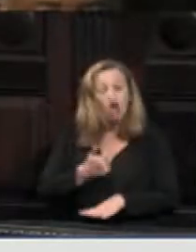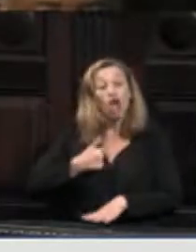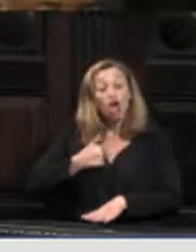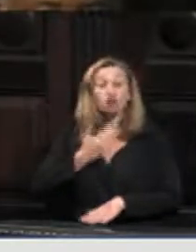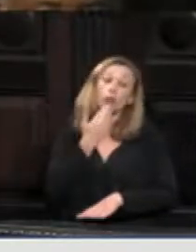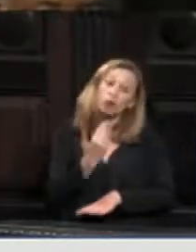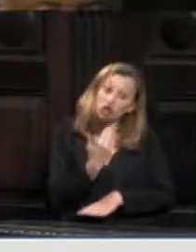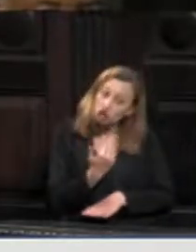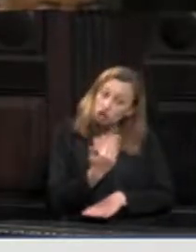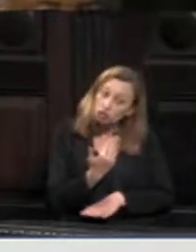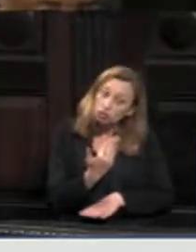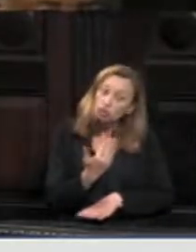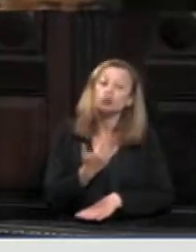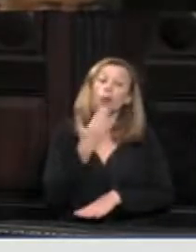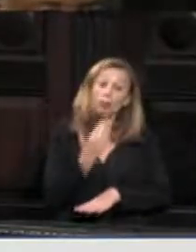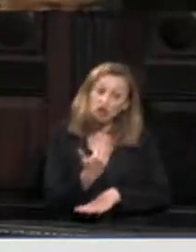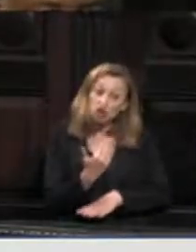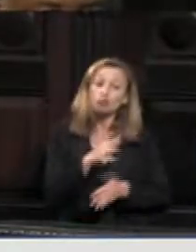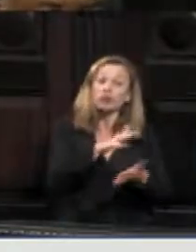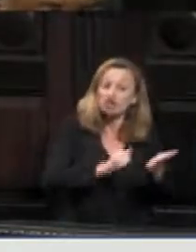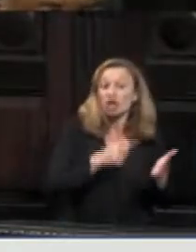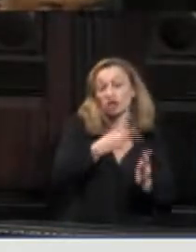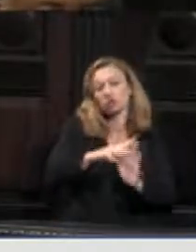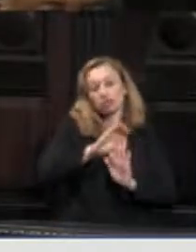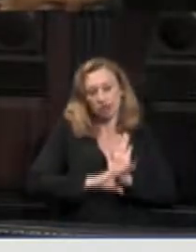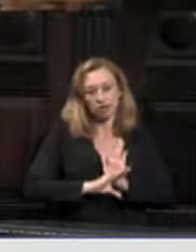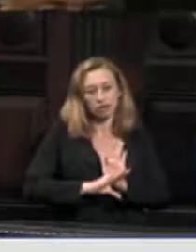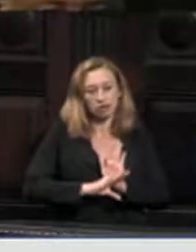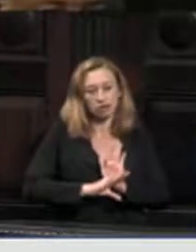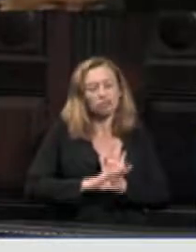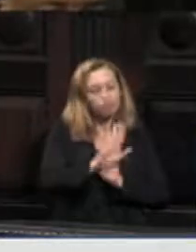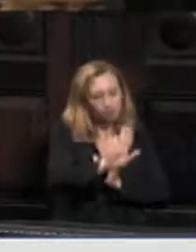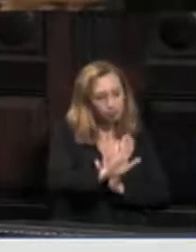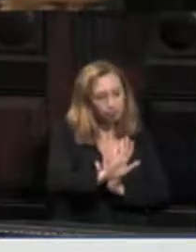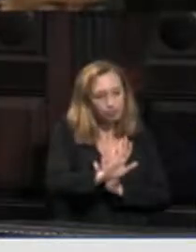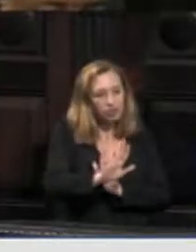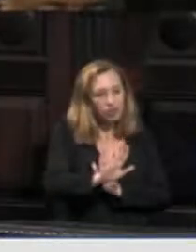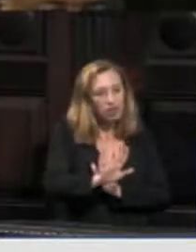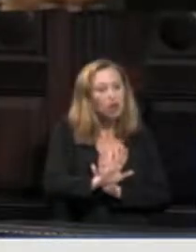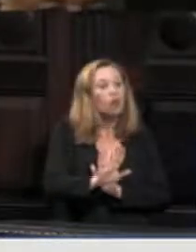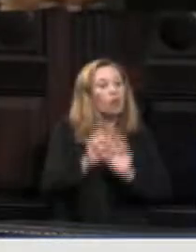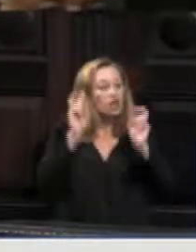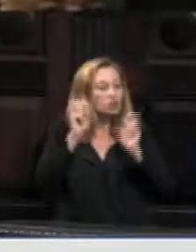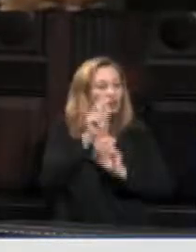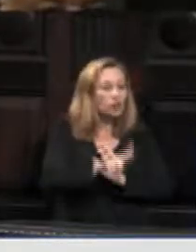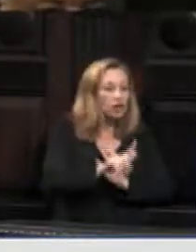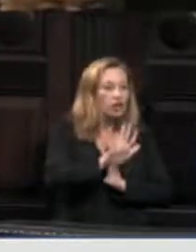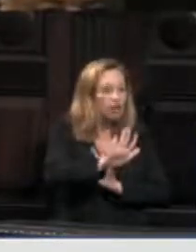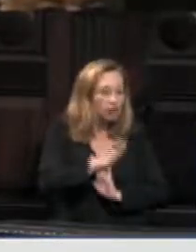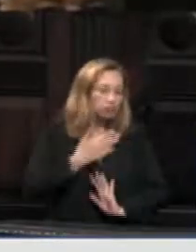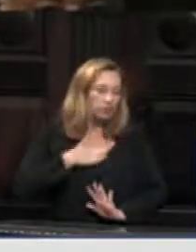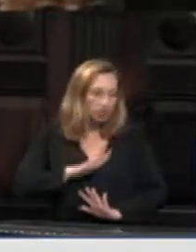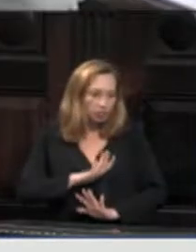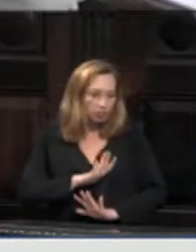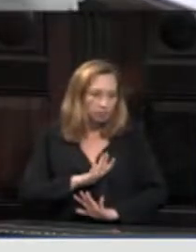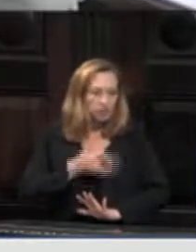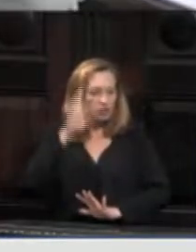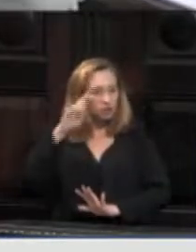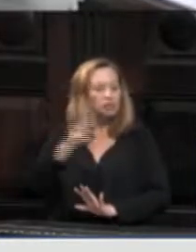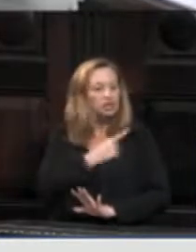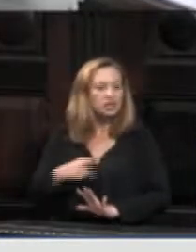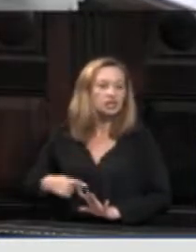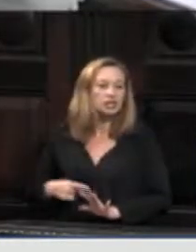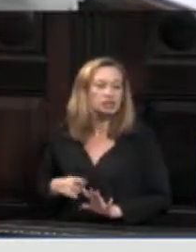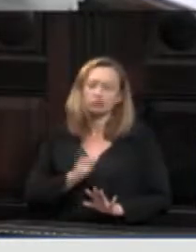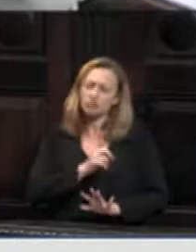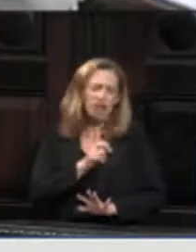Vossa Excelência, para Vossa Excelência retirar o destaque. Deixa eu fazer A uma questão de consulta. fundo, a questão Deixa de eu fundo fazer é... uma consulta. Não. Porque não